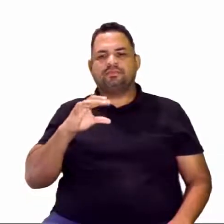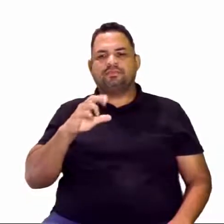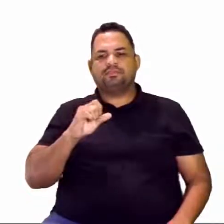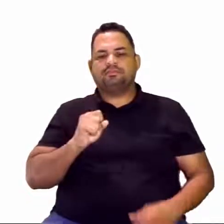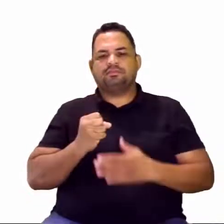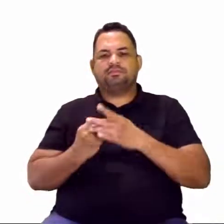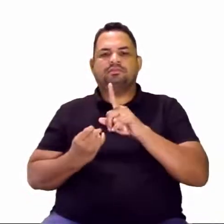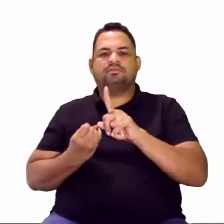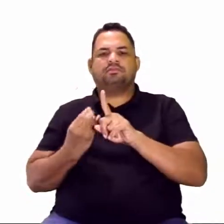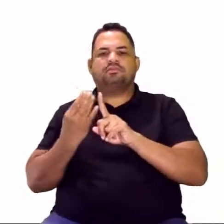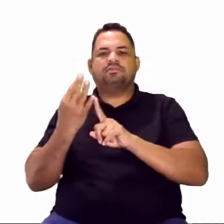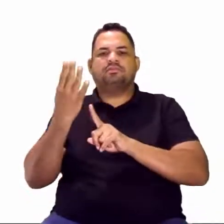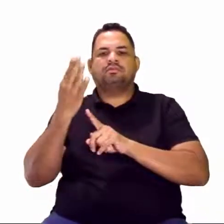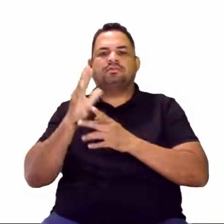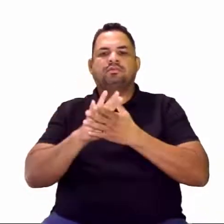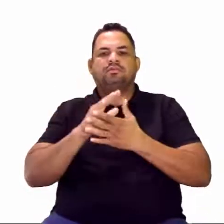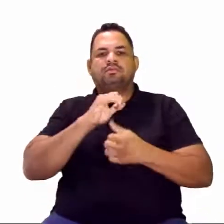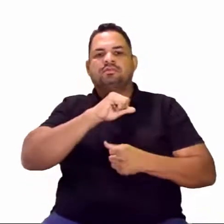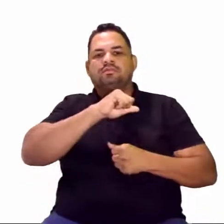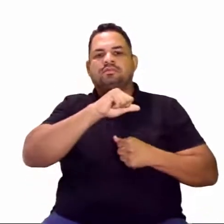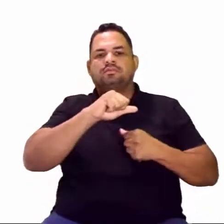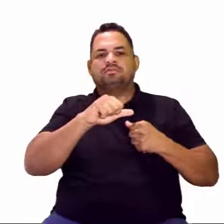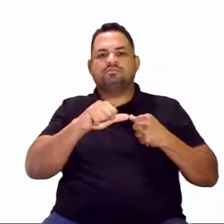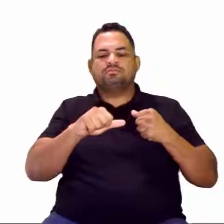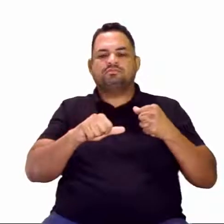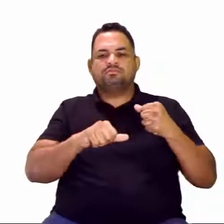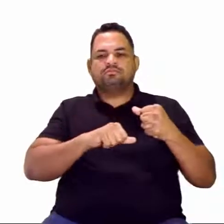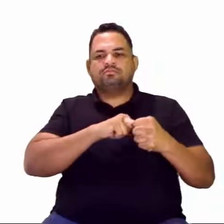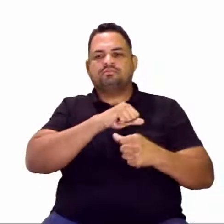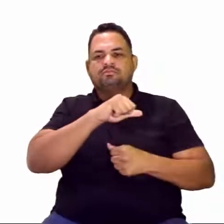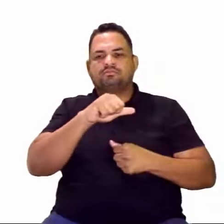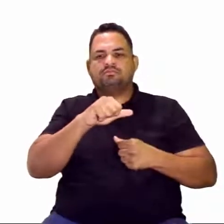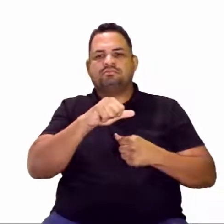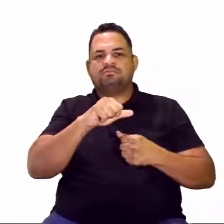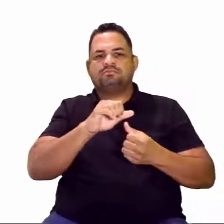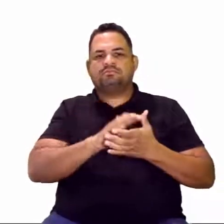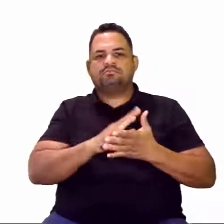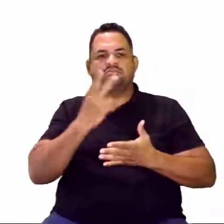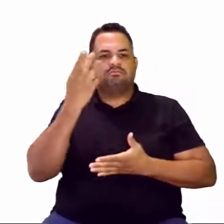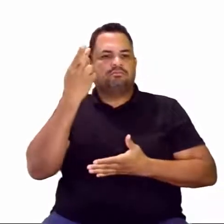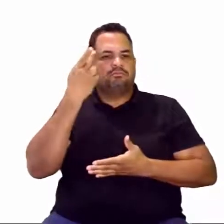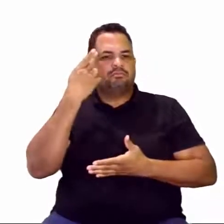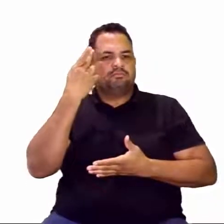de um gás é a sua passagem